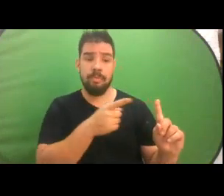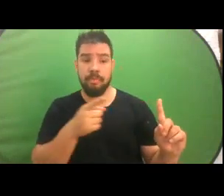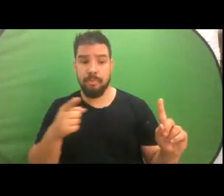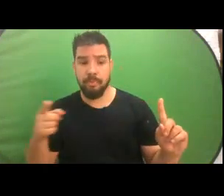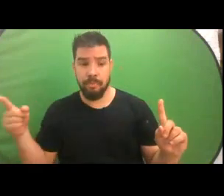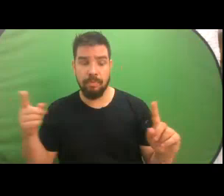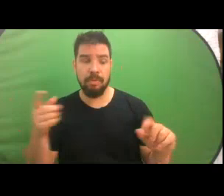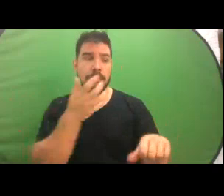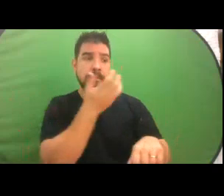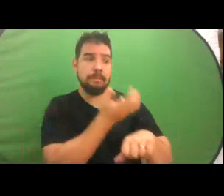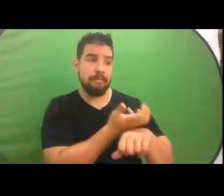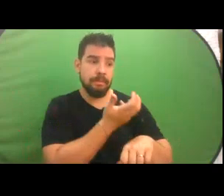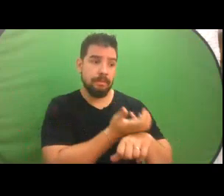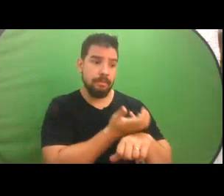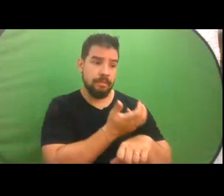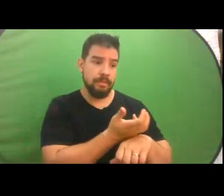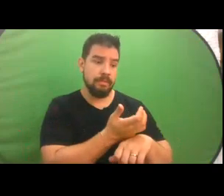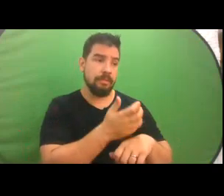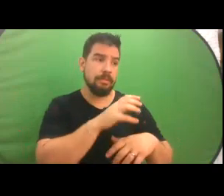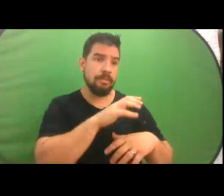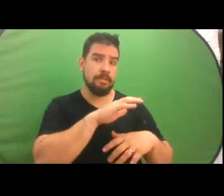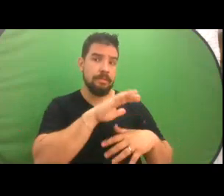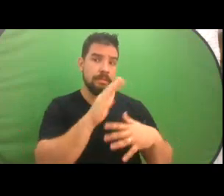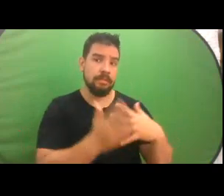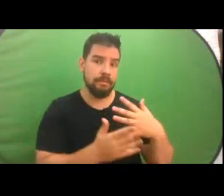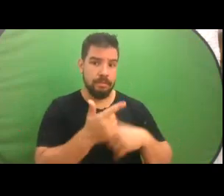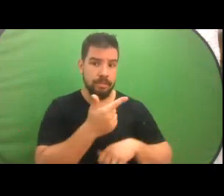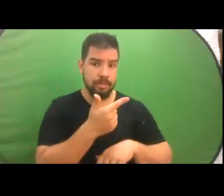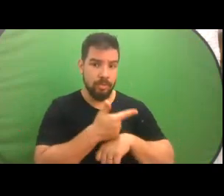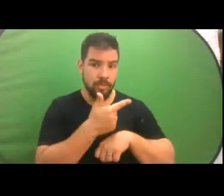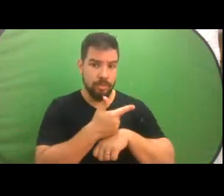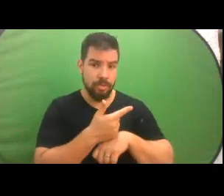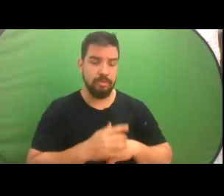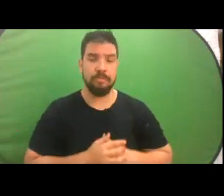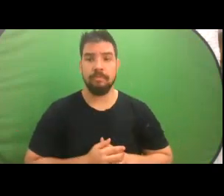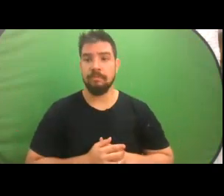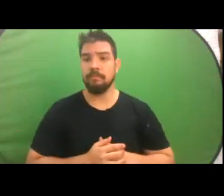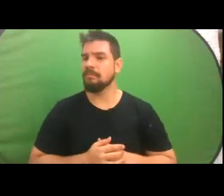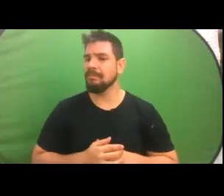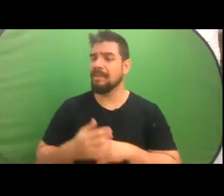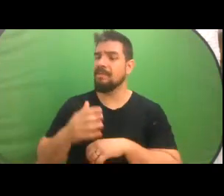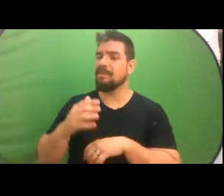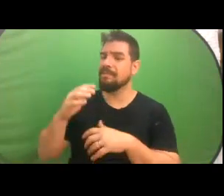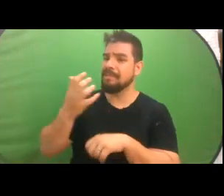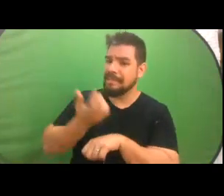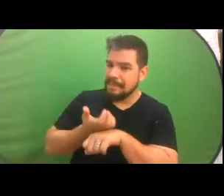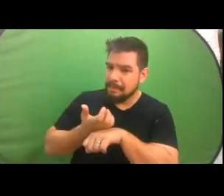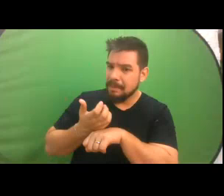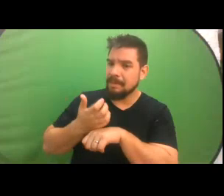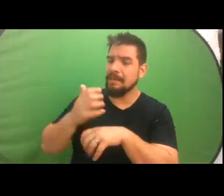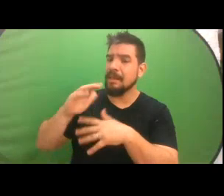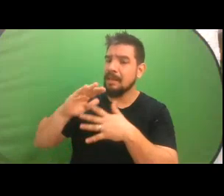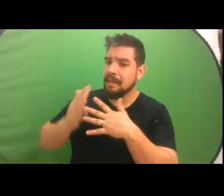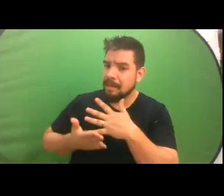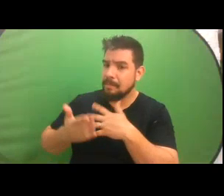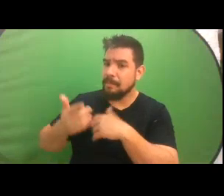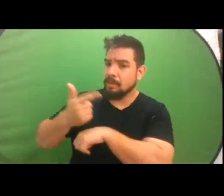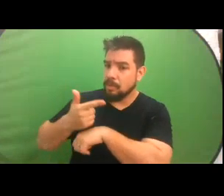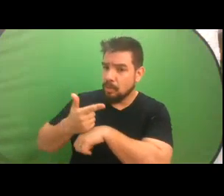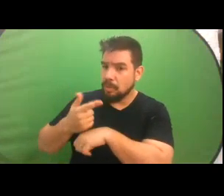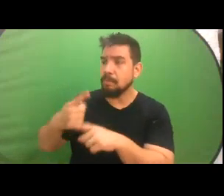a disciplina de Libras 2. Não, a disciplina de Libras 2 é porque você está no